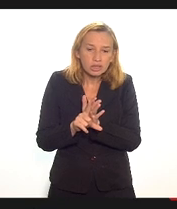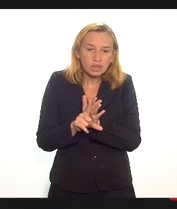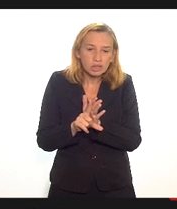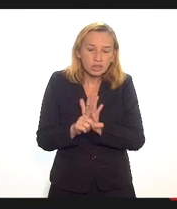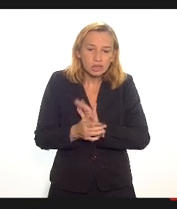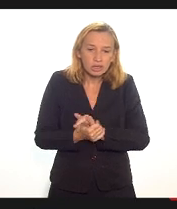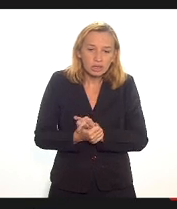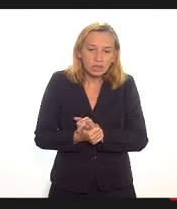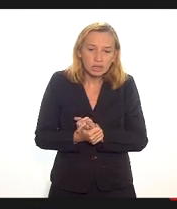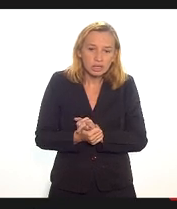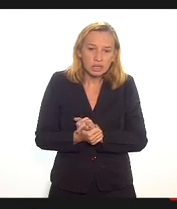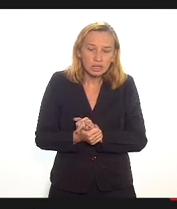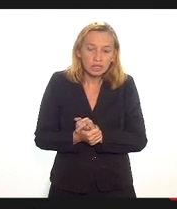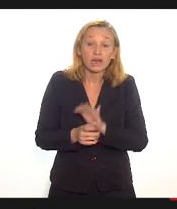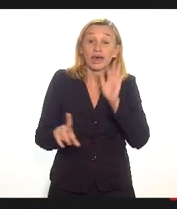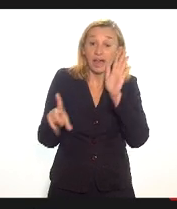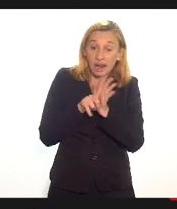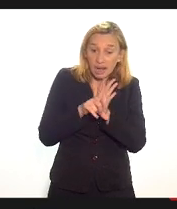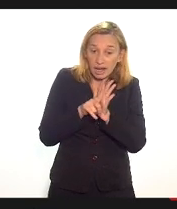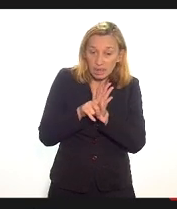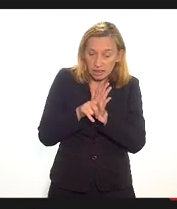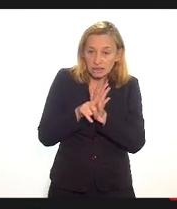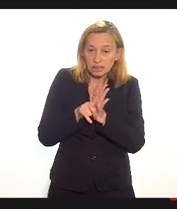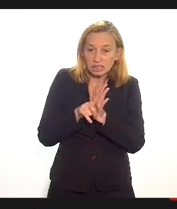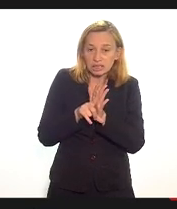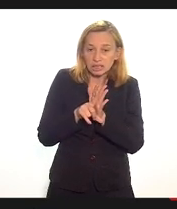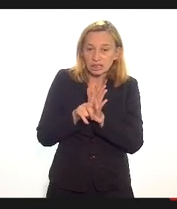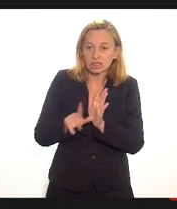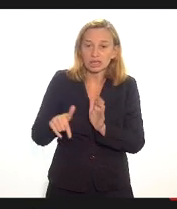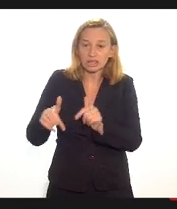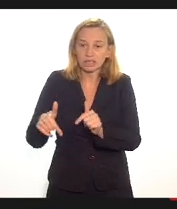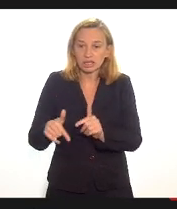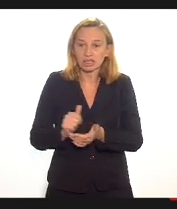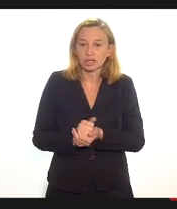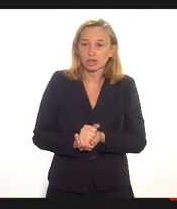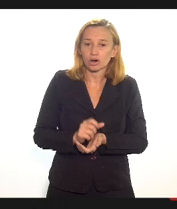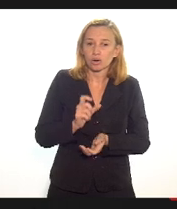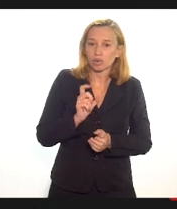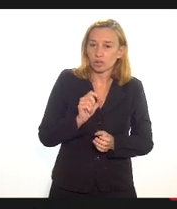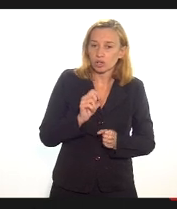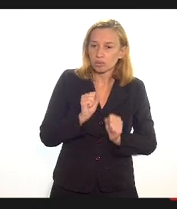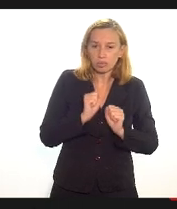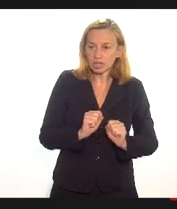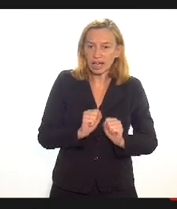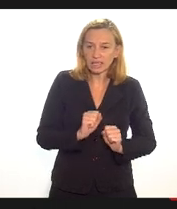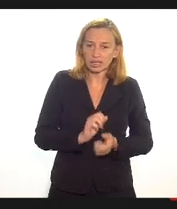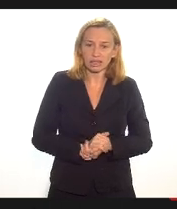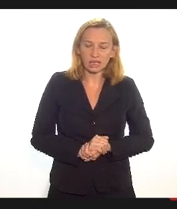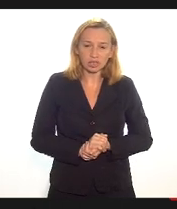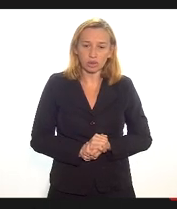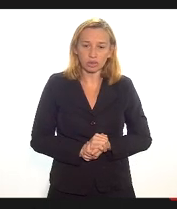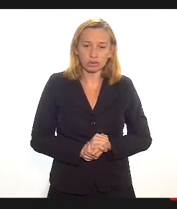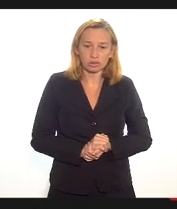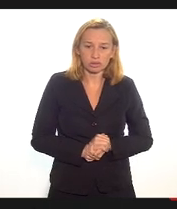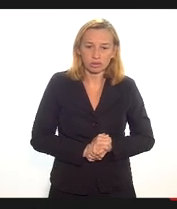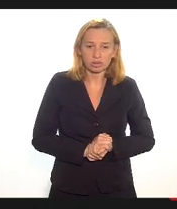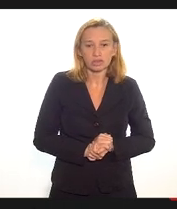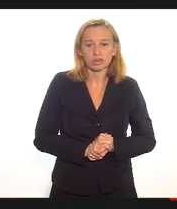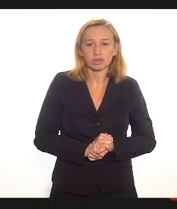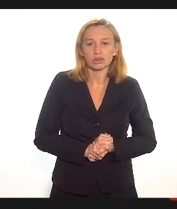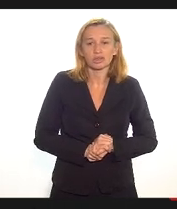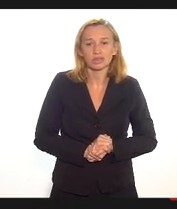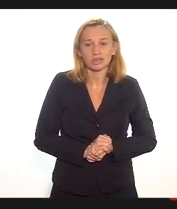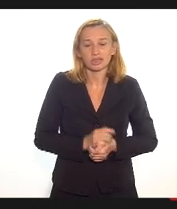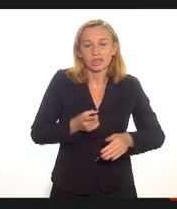não é resolução, não é nada. Aqui é a lei que estabelece. Então, a lei estabelece o seguinte, o que pode ser deduzido? Pode ser deduzido os royalties, os investimentos